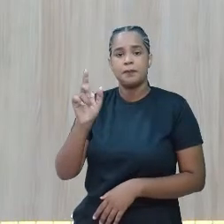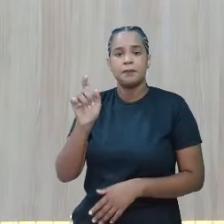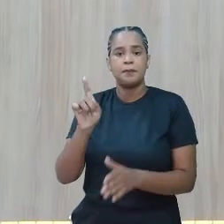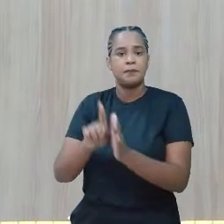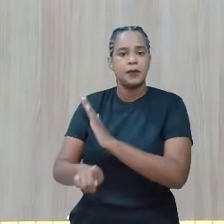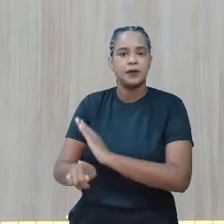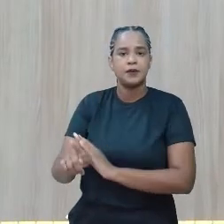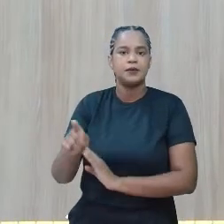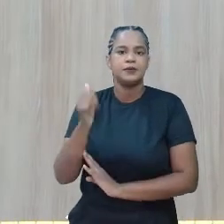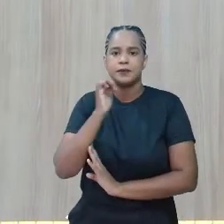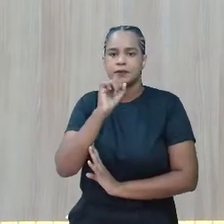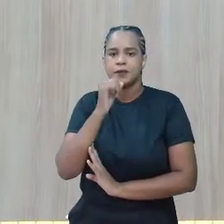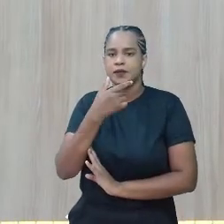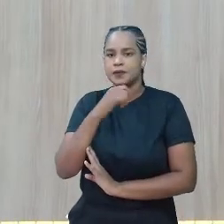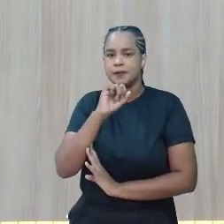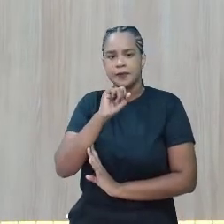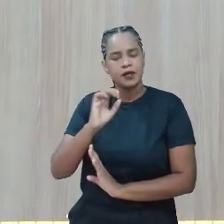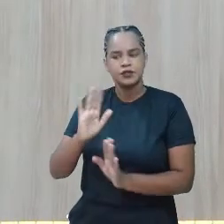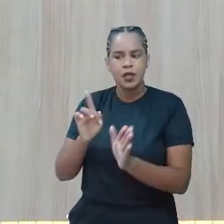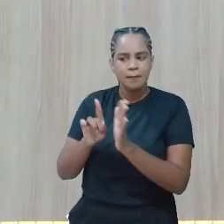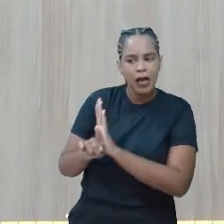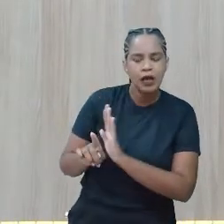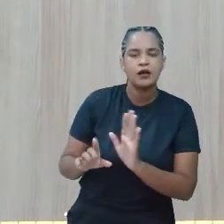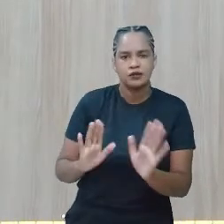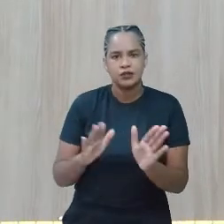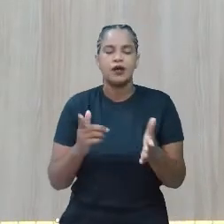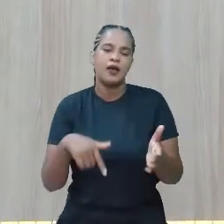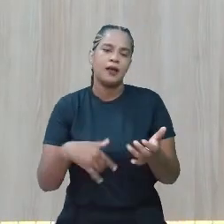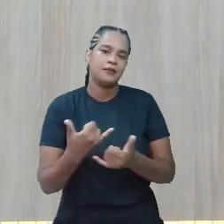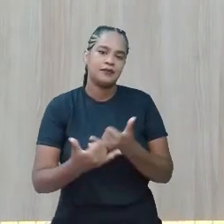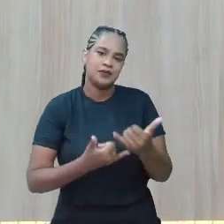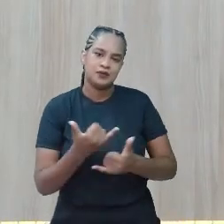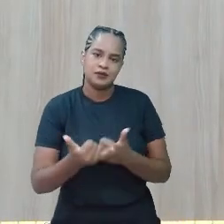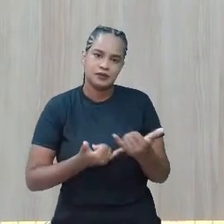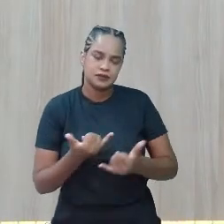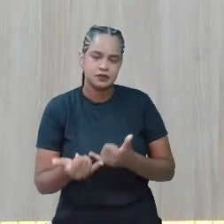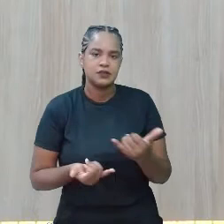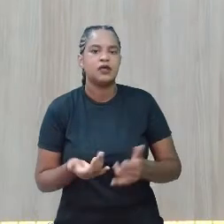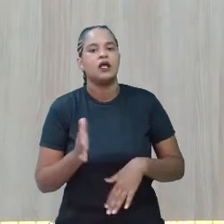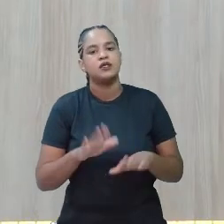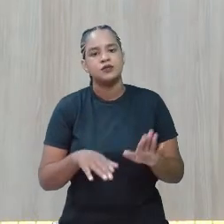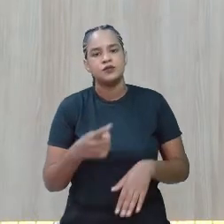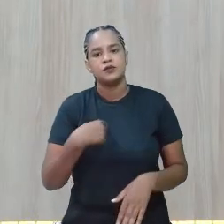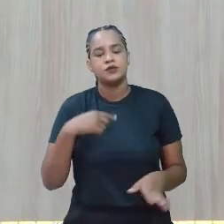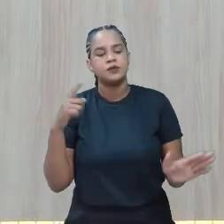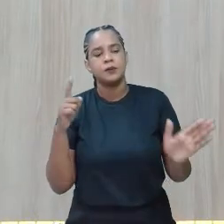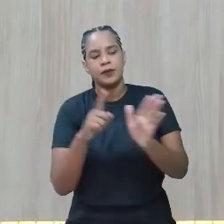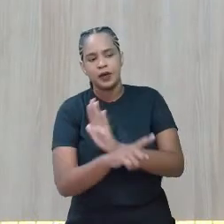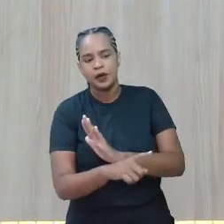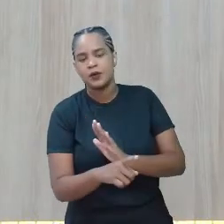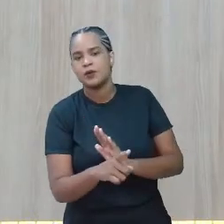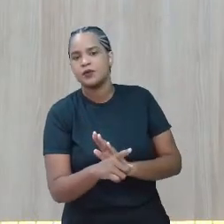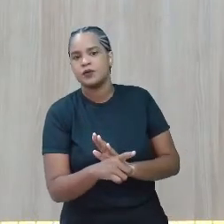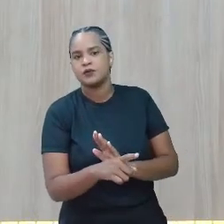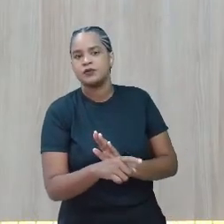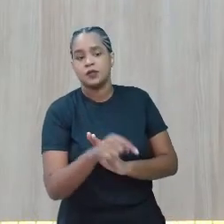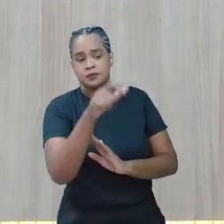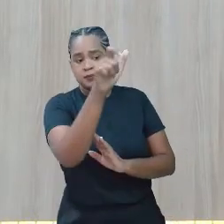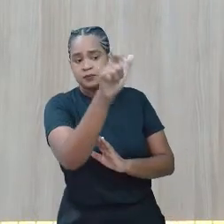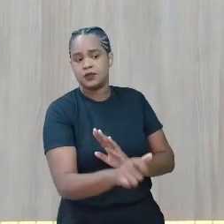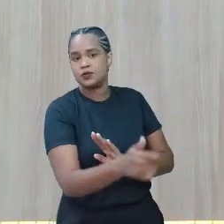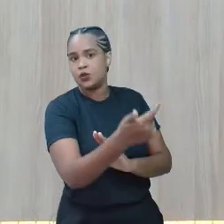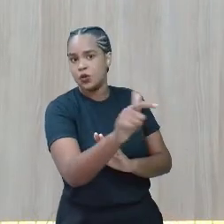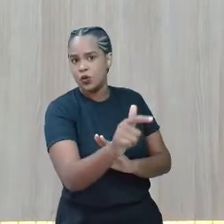né? Perguntas. E aí é um joguinho que, né, às vezes vocês estão fazendo perguntas que para o outro que vai